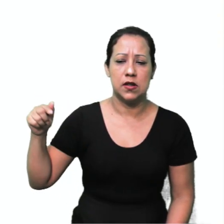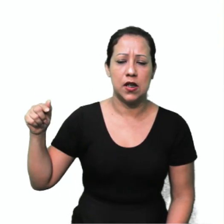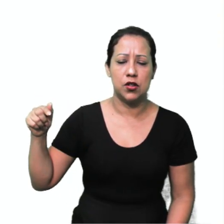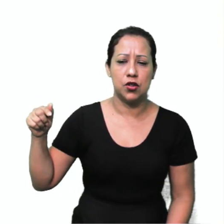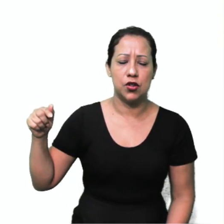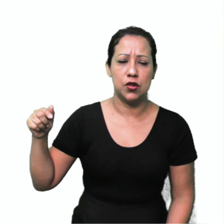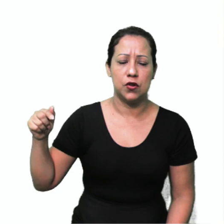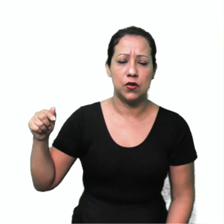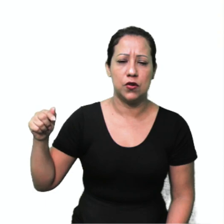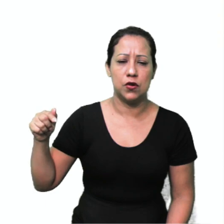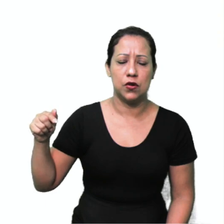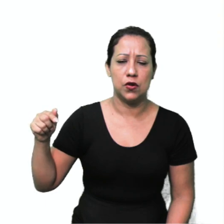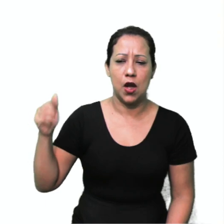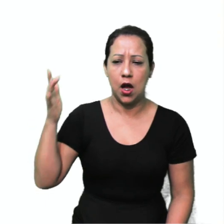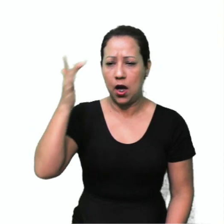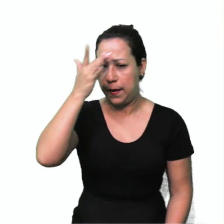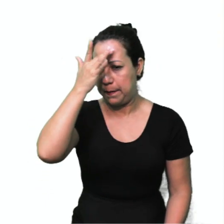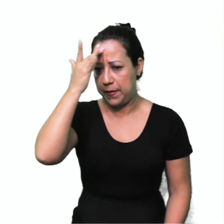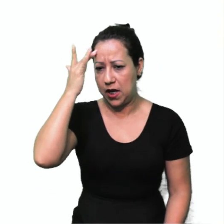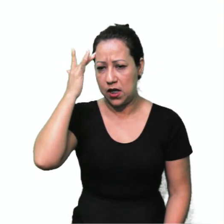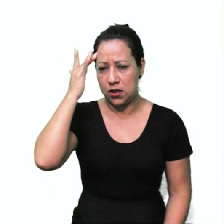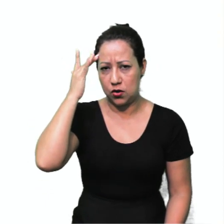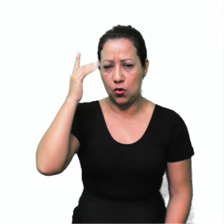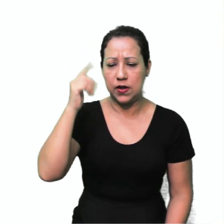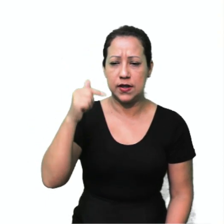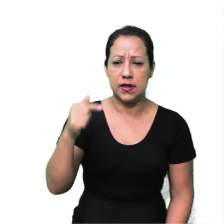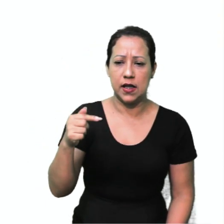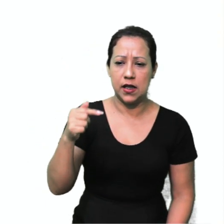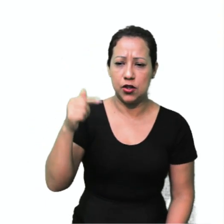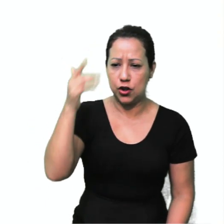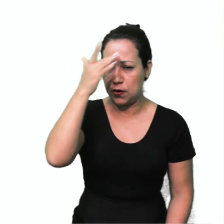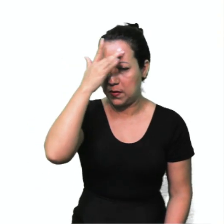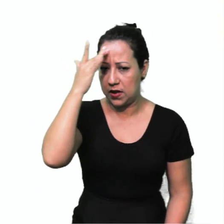6, 7. De 11 jogadores, 7 são